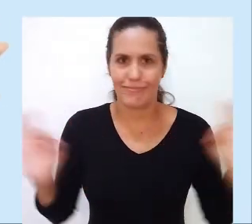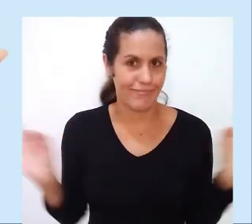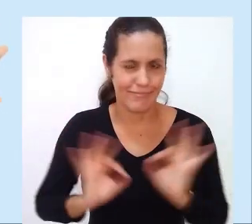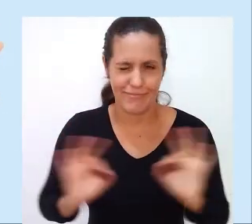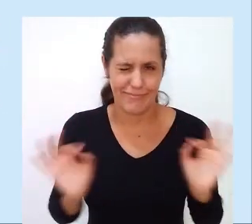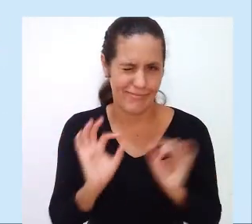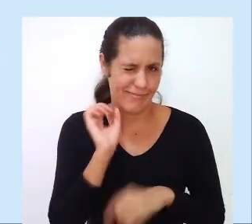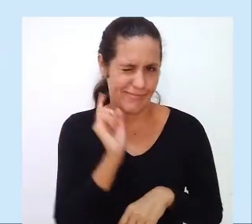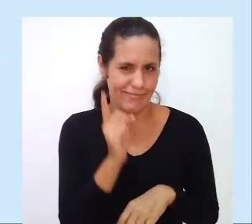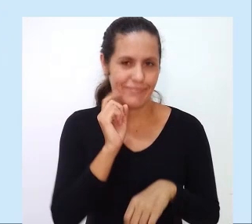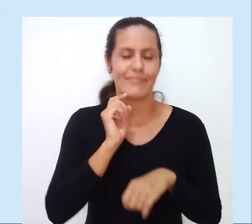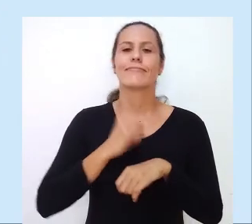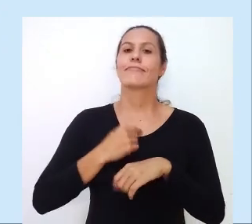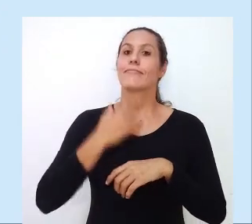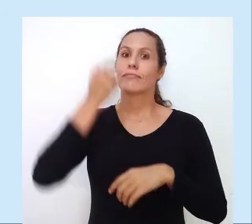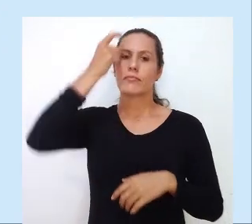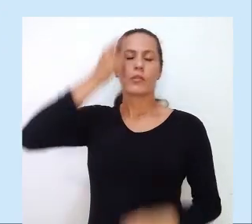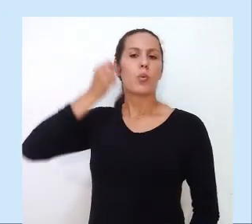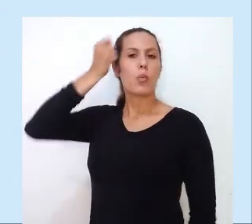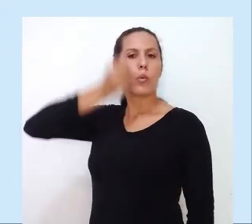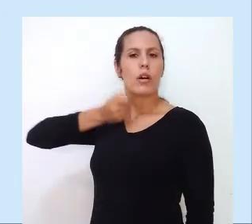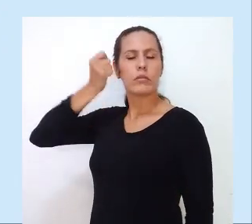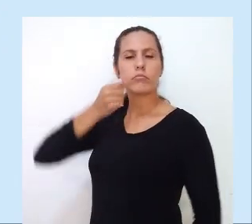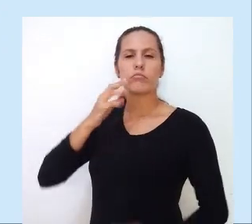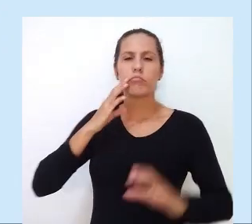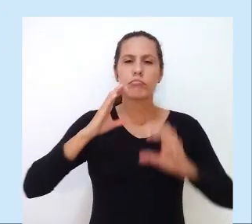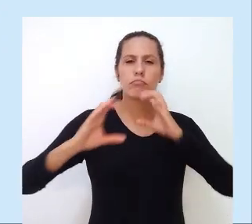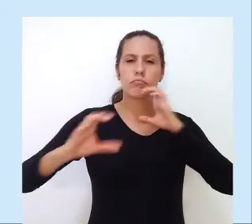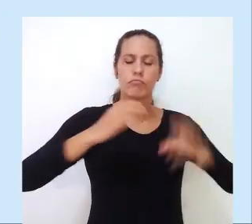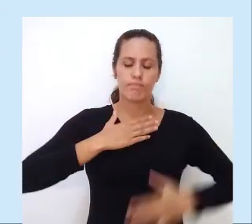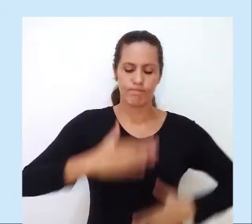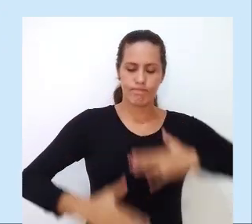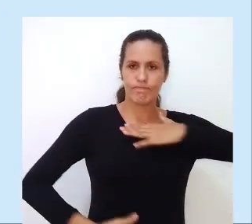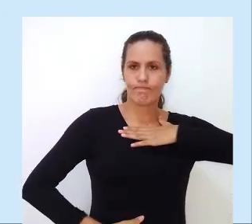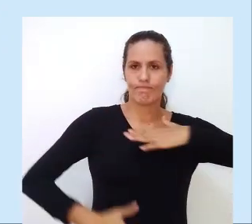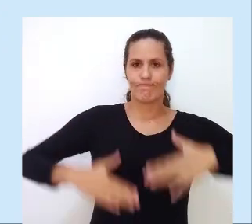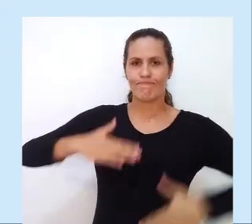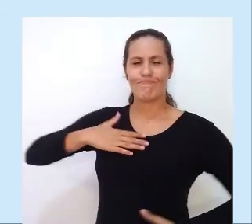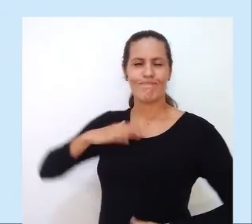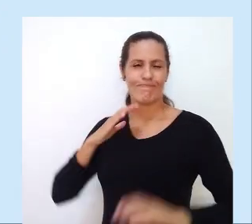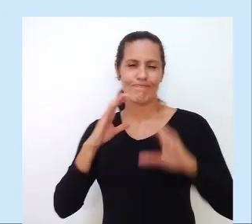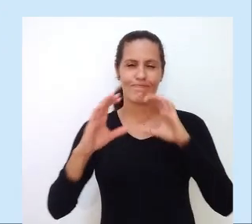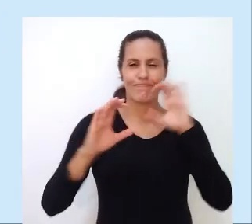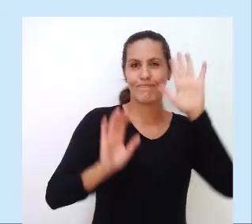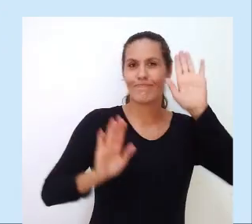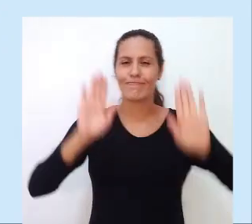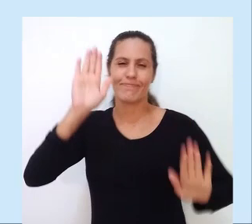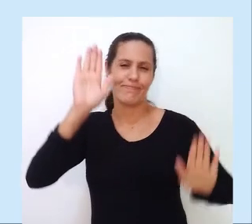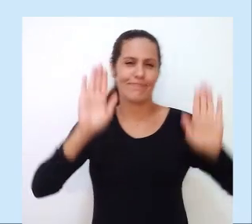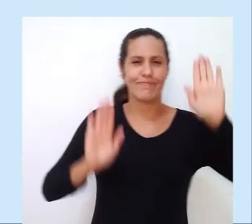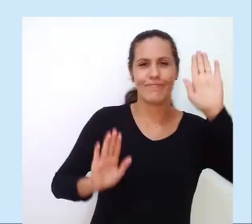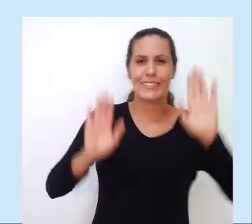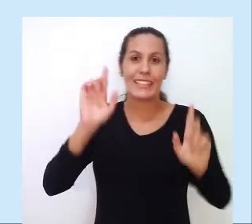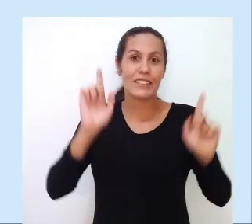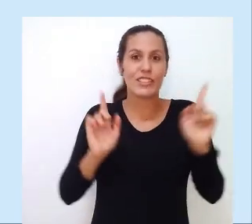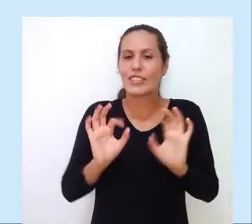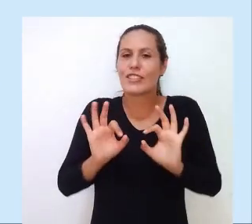ato de interpretar. O ator se comunica e interpreta o personagem através de